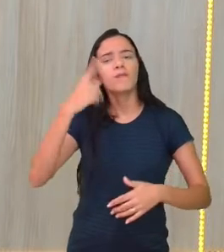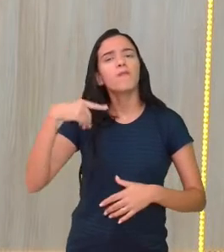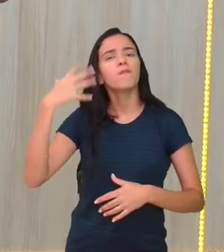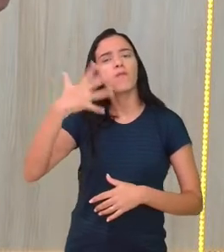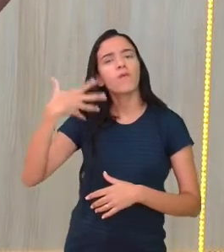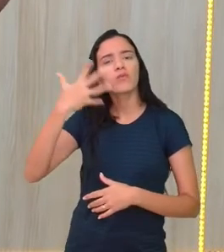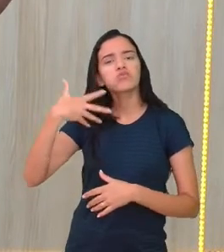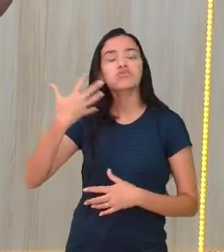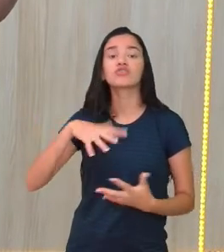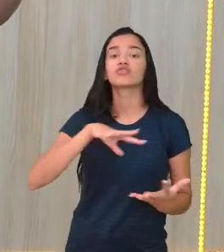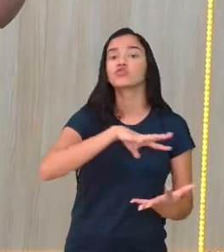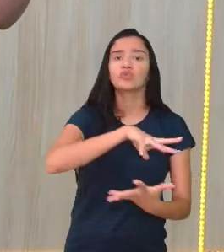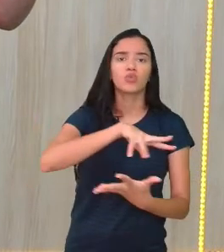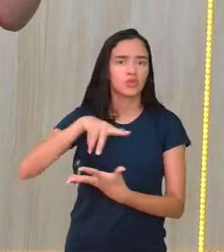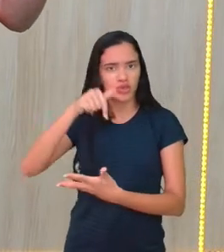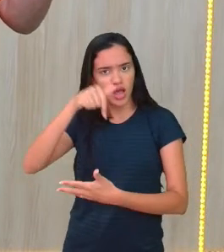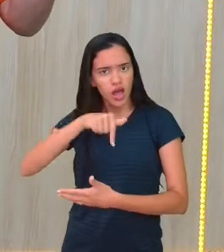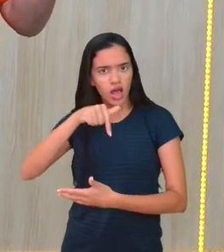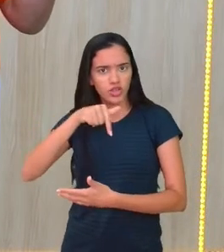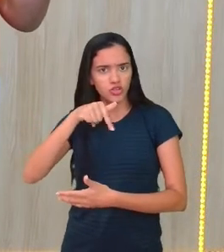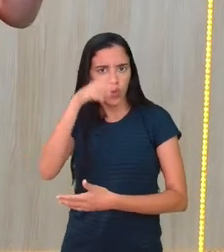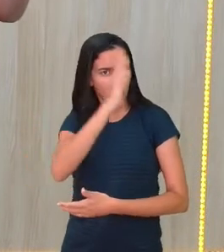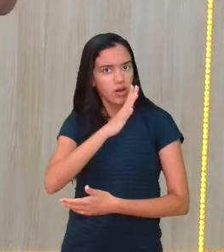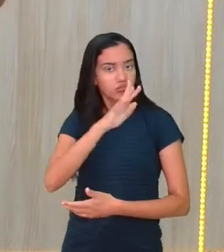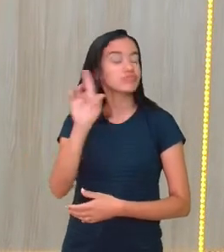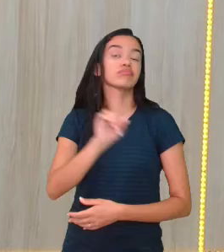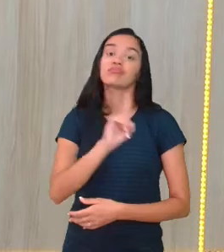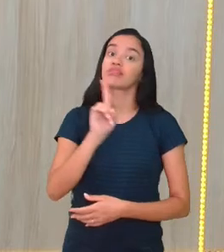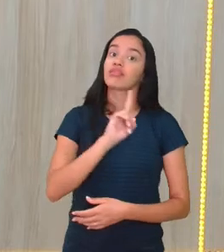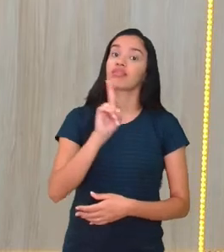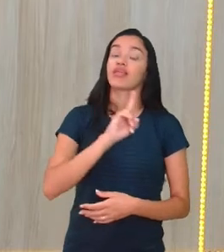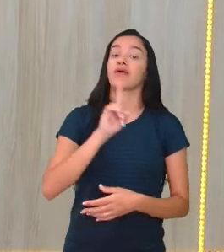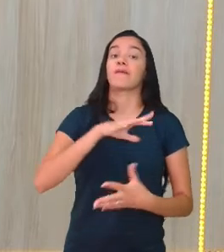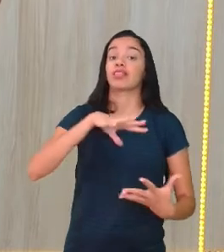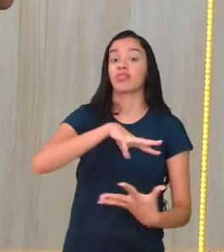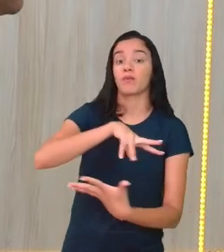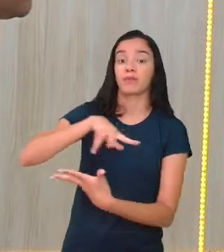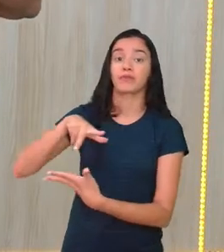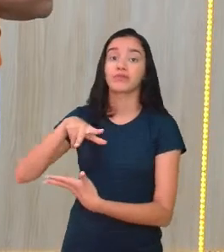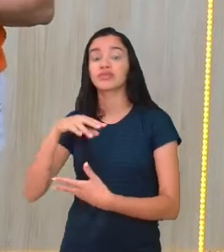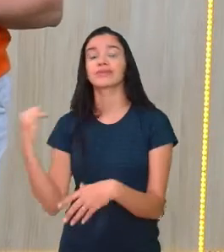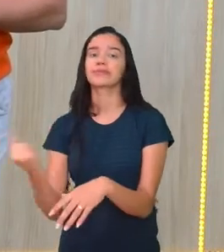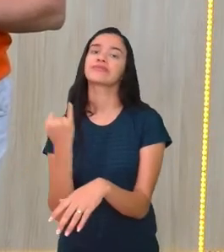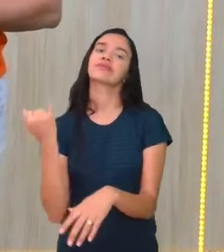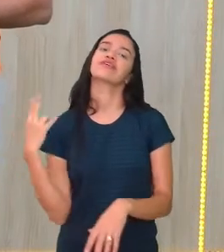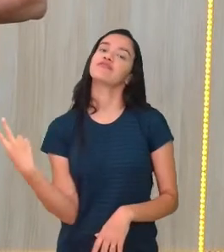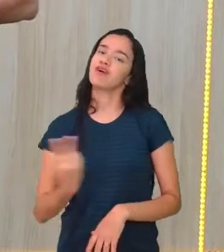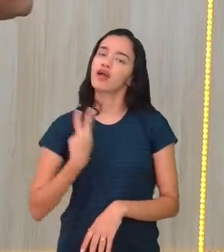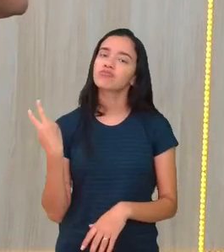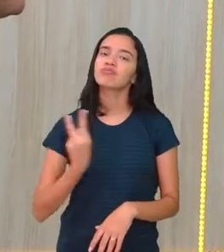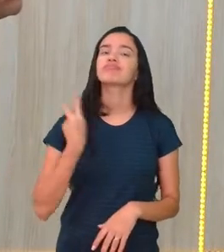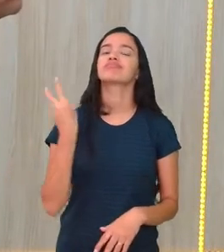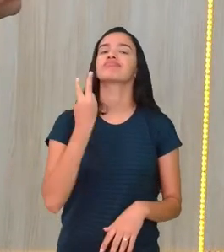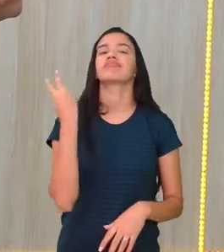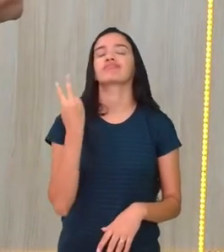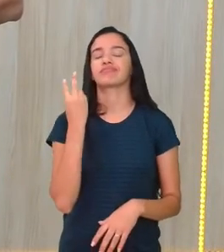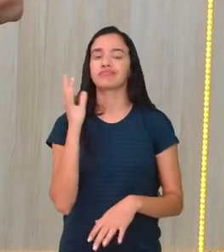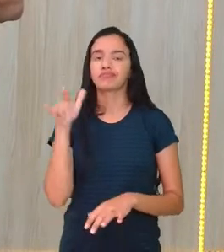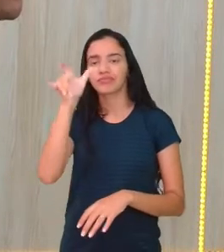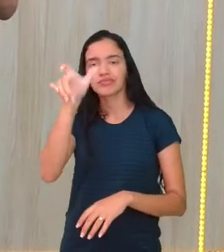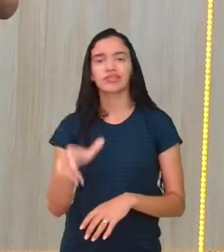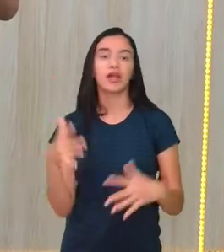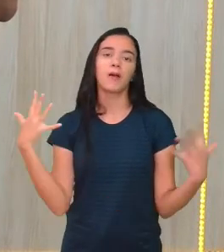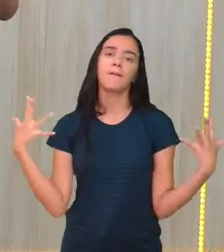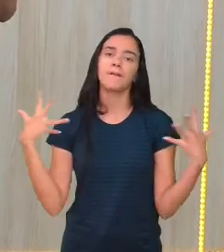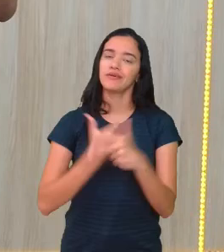músicos do mundo, não só do Brasil, tá, gente? É importante a gente valorizar os nossos artistas, que são maravilhosos.